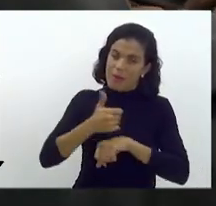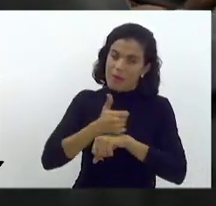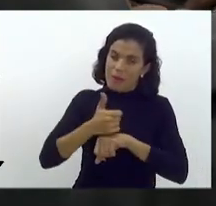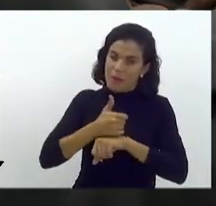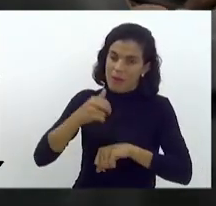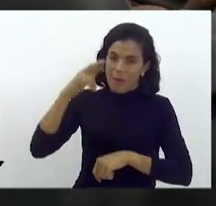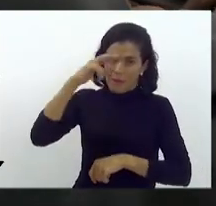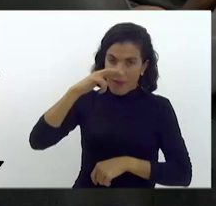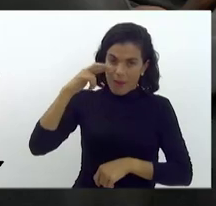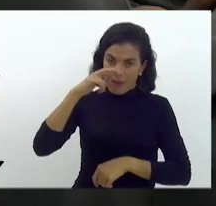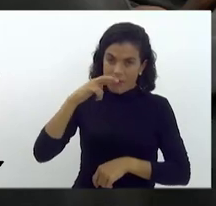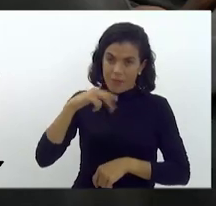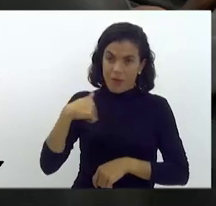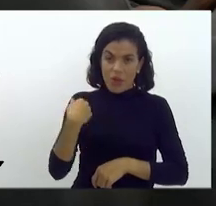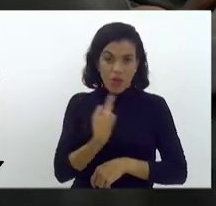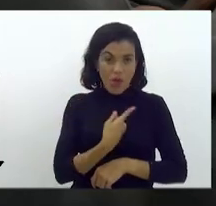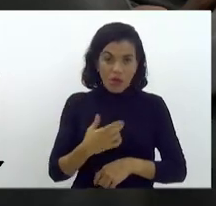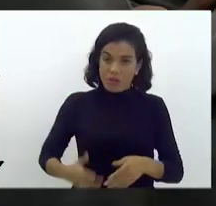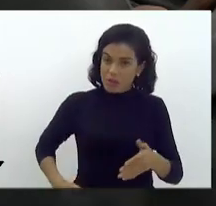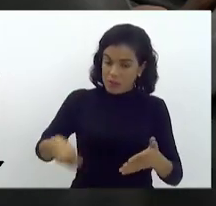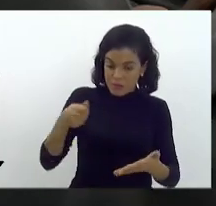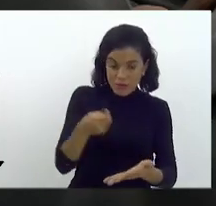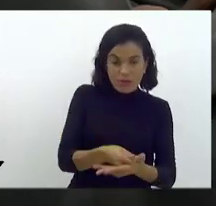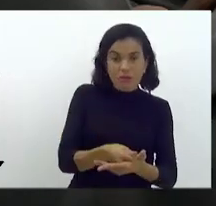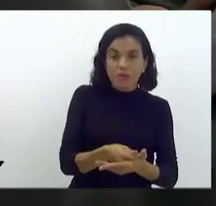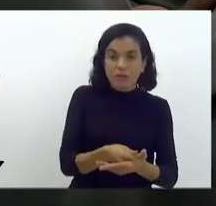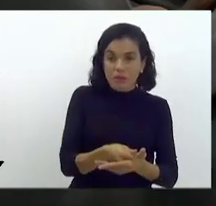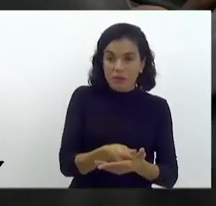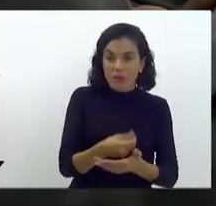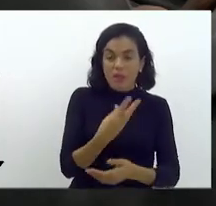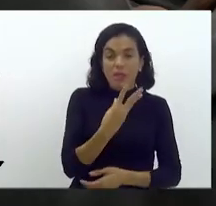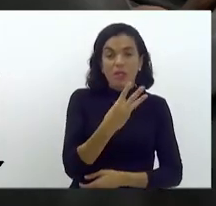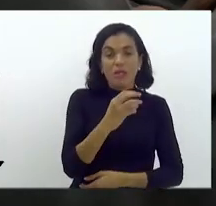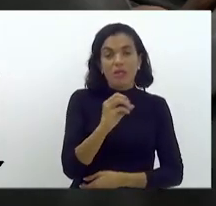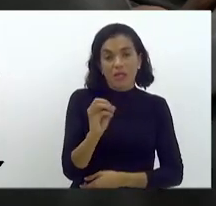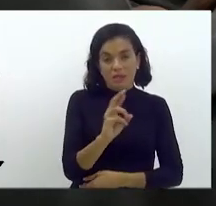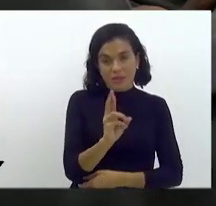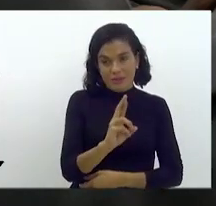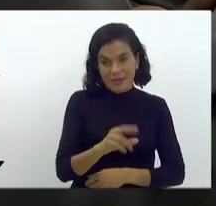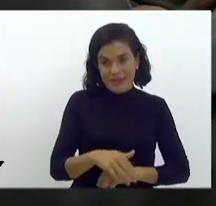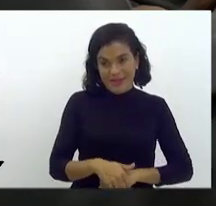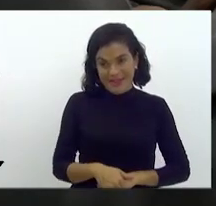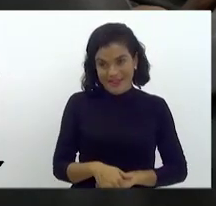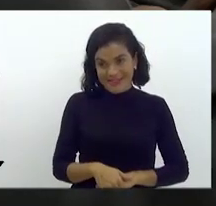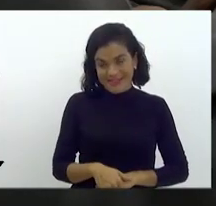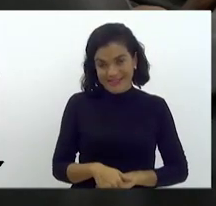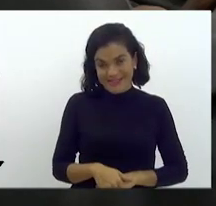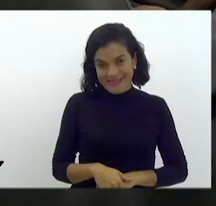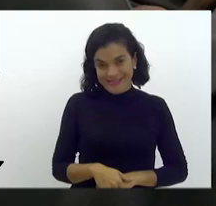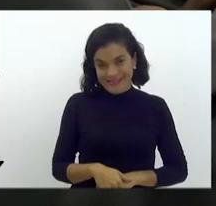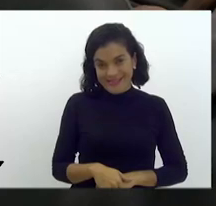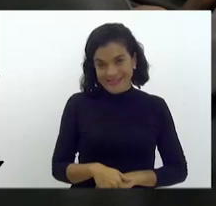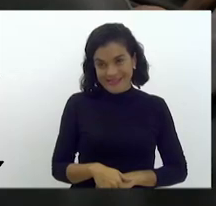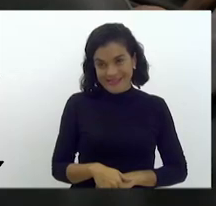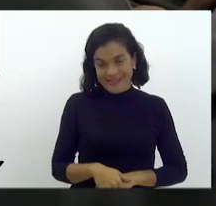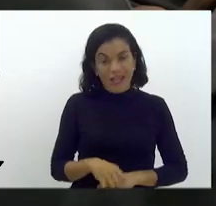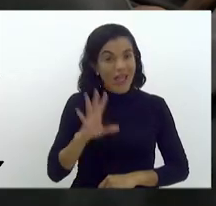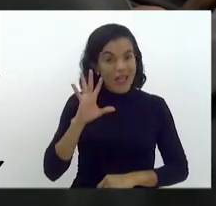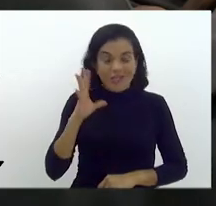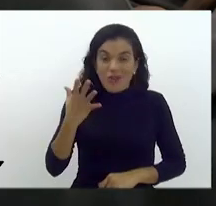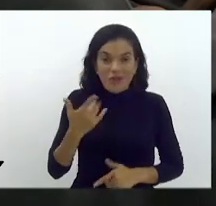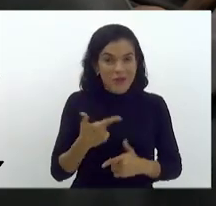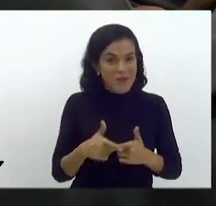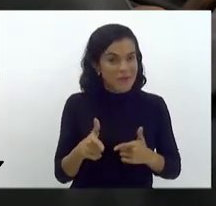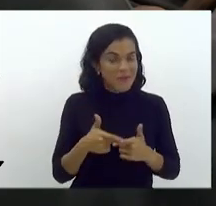pagamos o exame doutor Doutora r$ 300 custo esse exame e solucionou